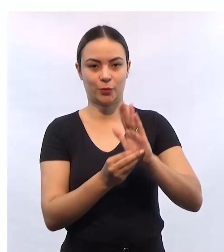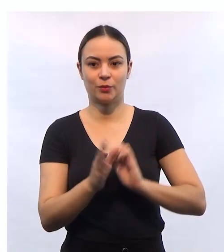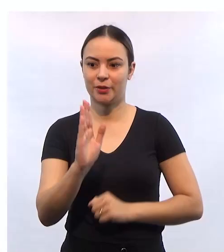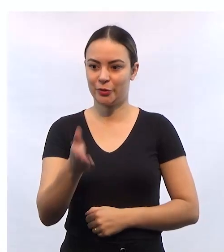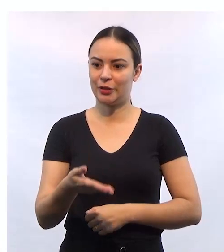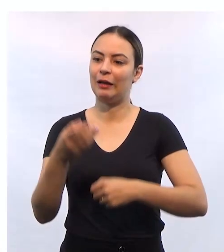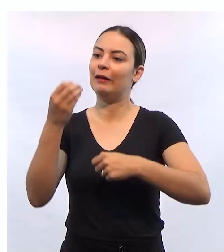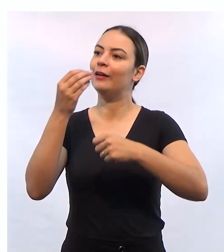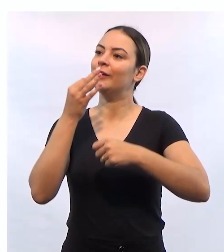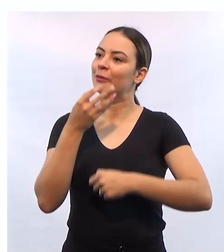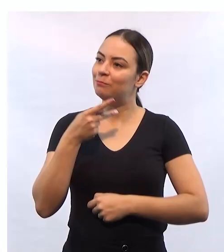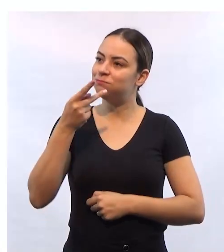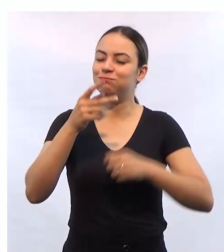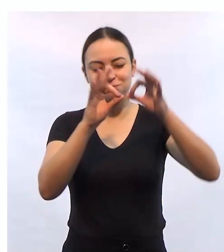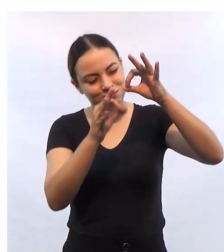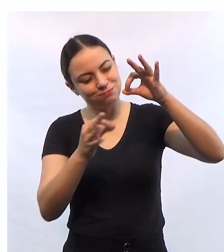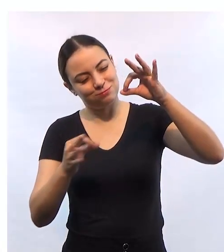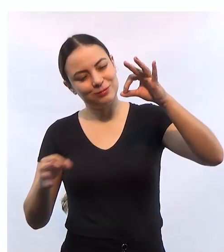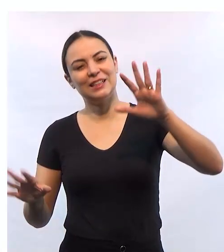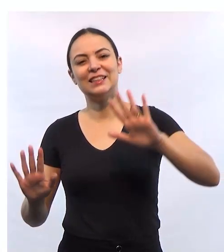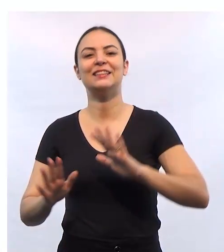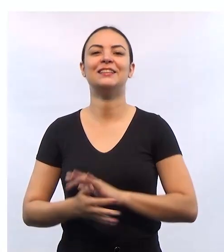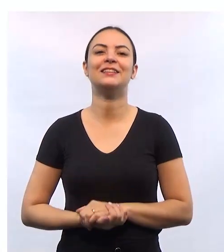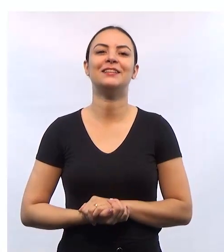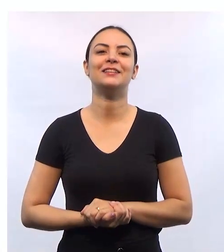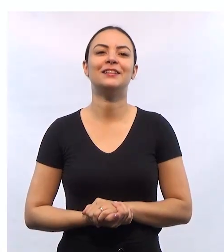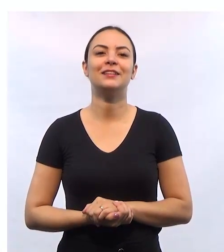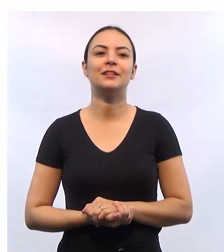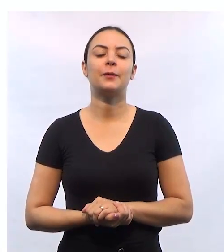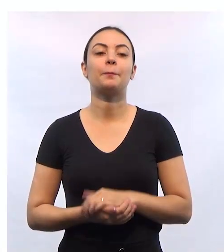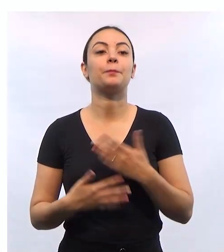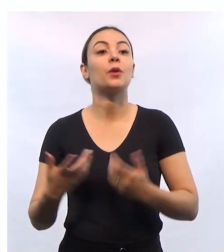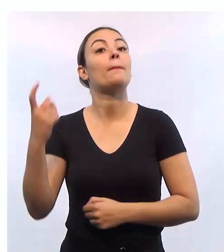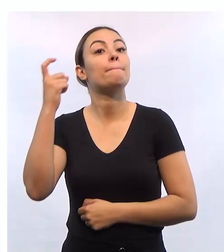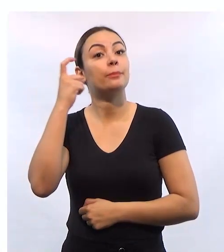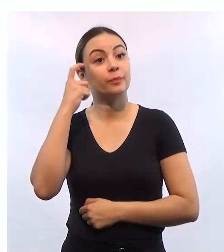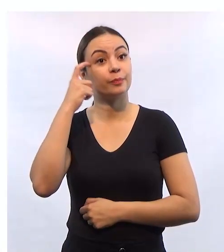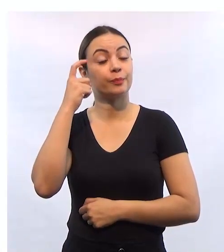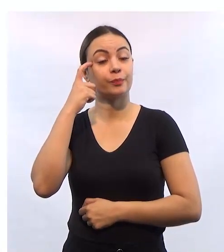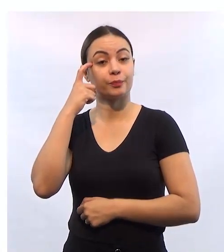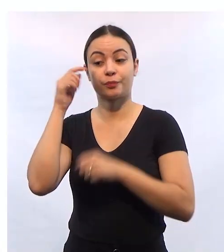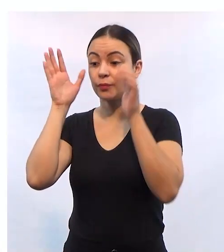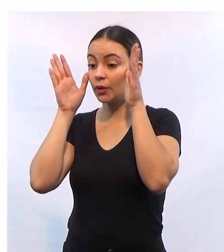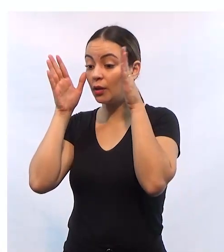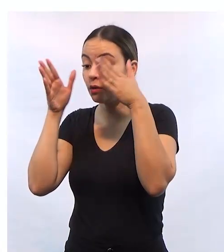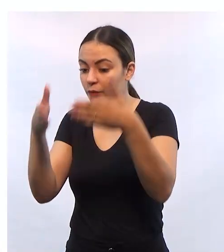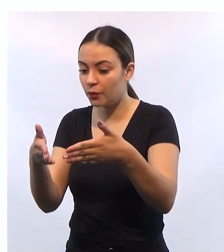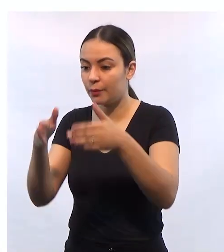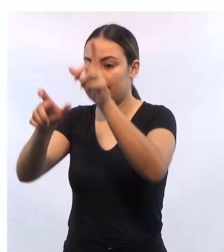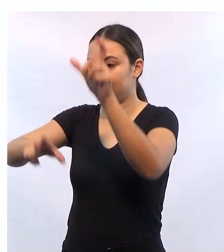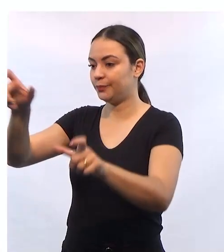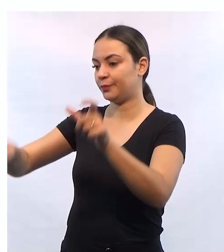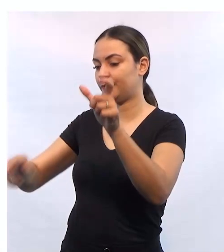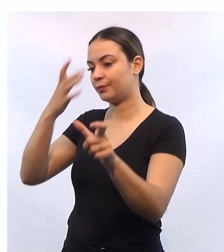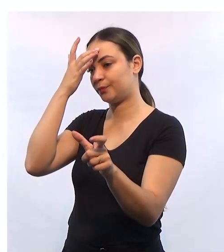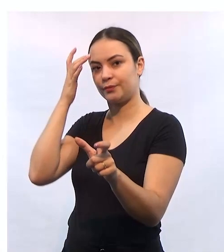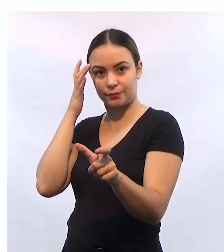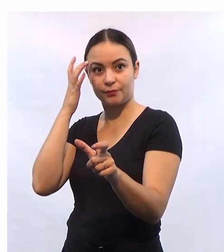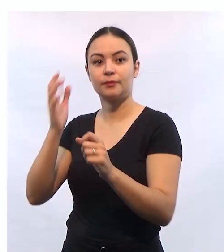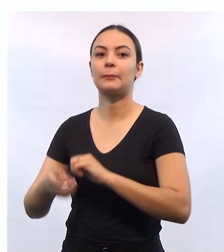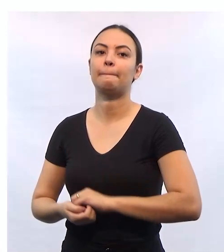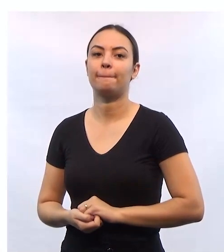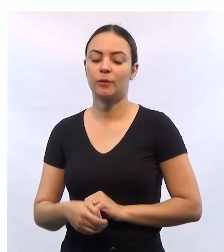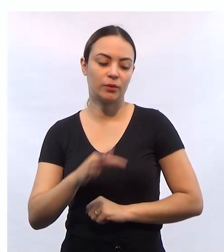eu já falei bastante coisa para vocês, né? Pensamento voltado para as pessoas como foco principal e